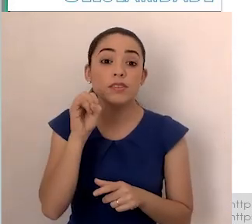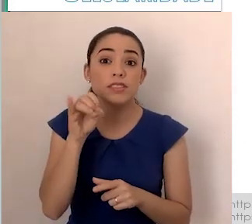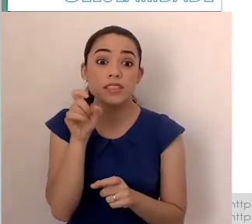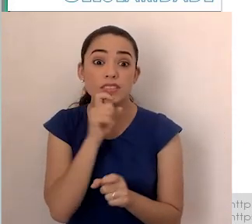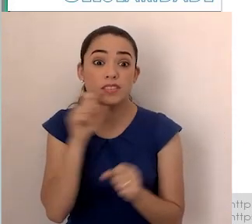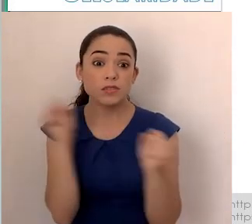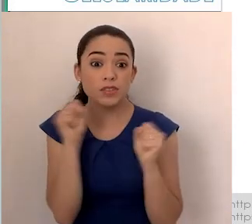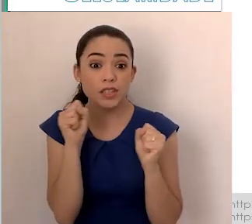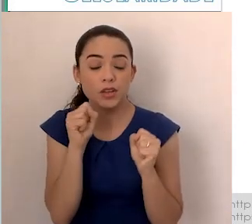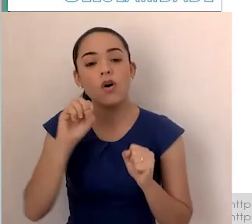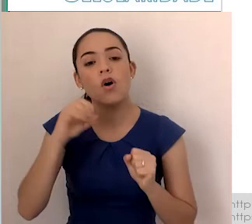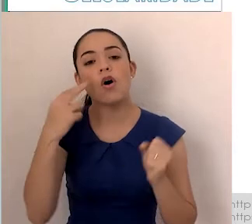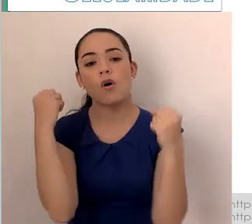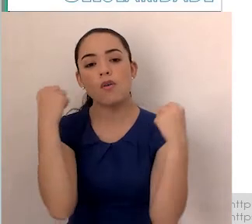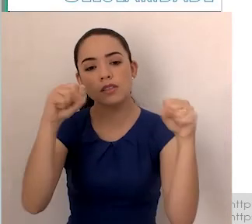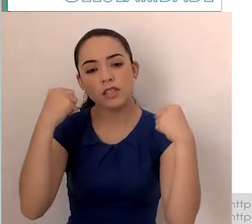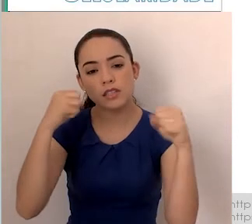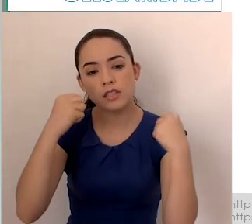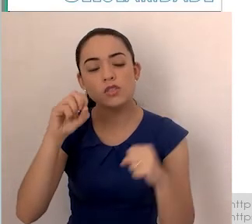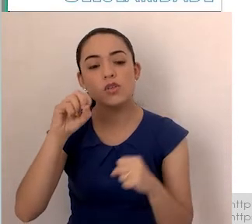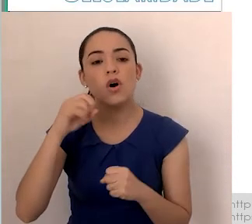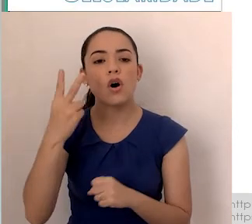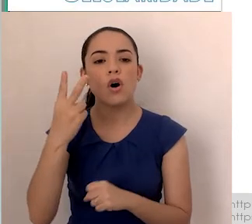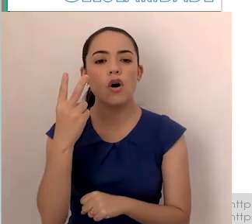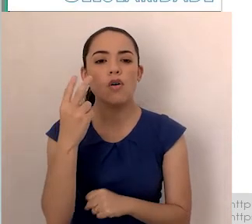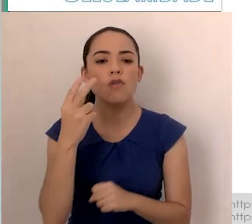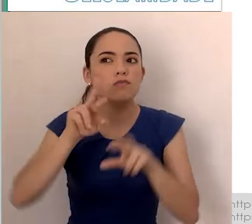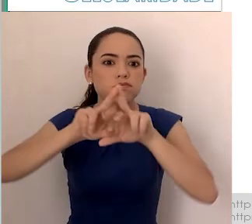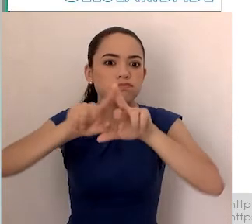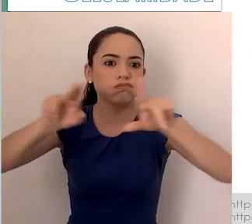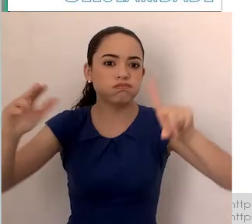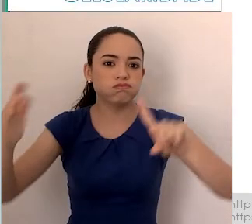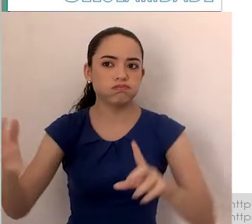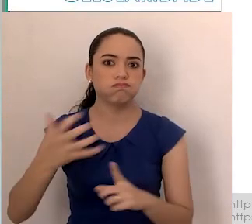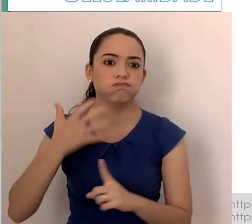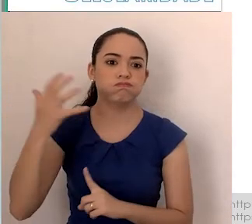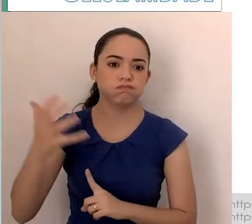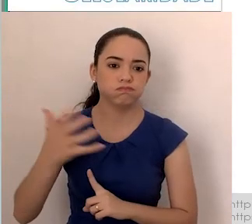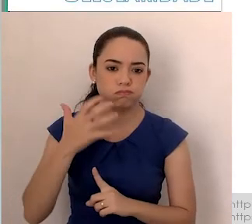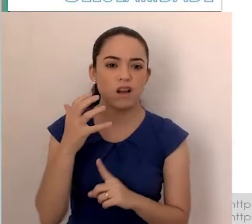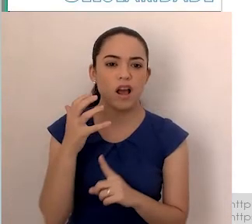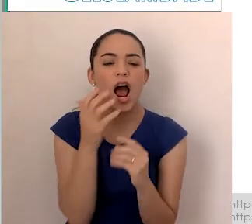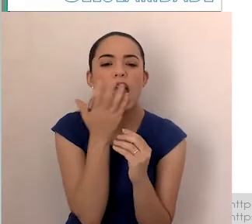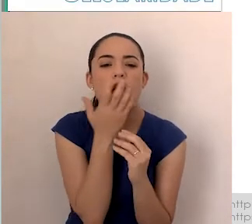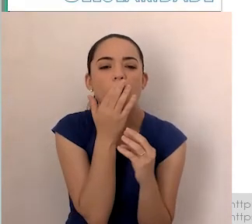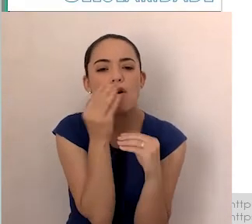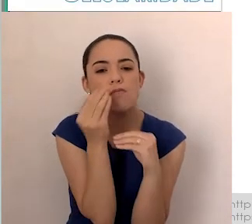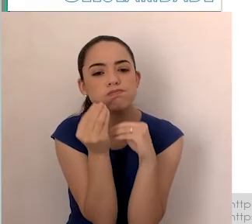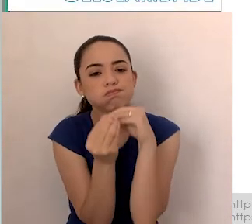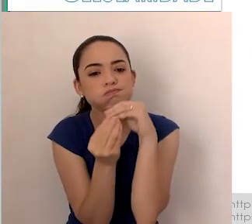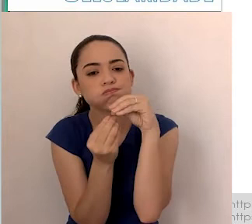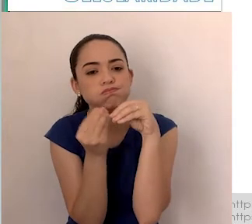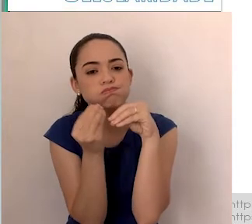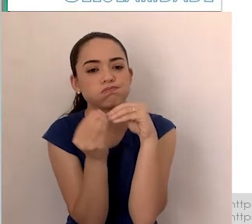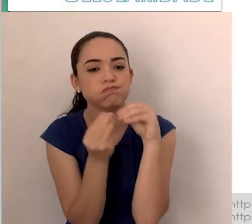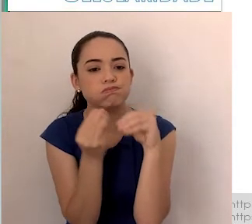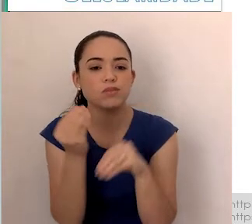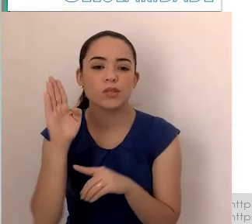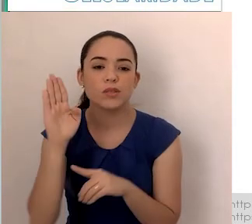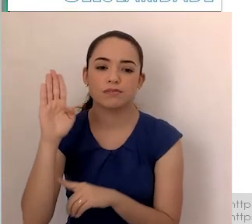hormonal complexa e muitos fatores ambientais, como exposição crônica ao frio, exercícios e enriquecimento